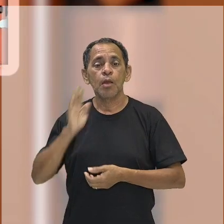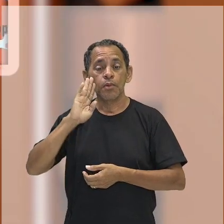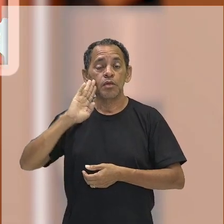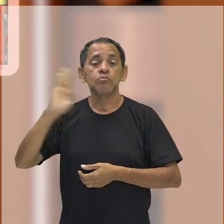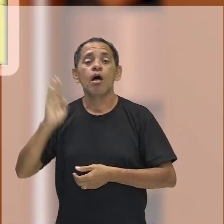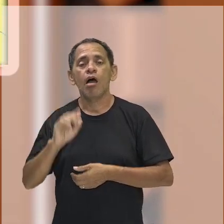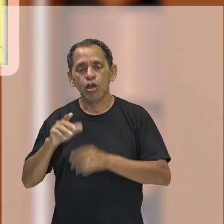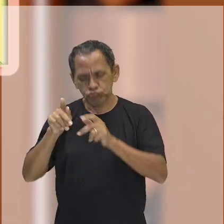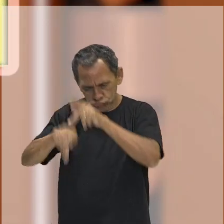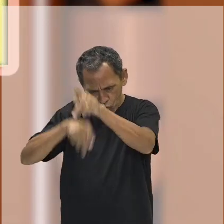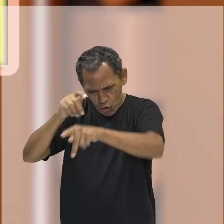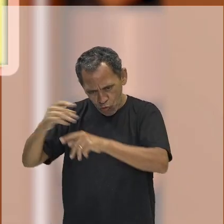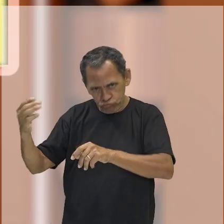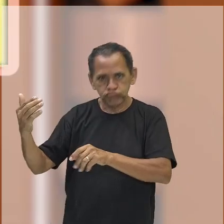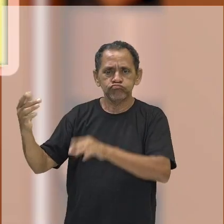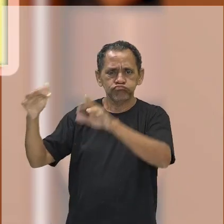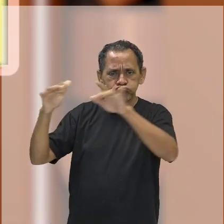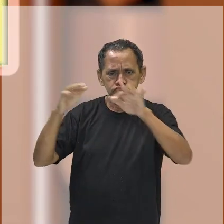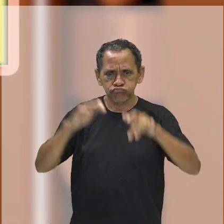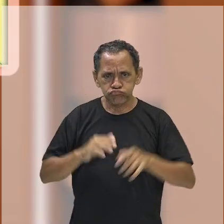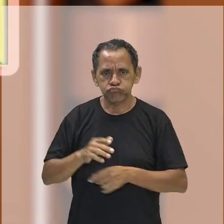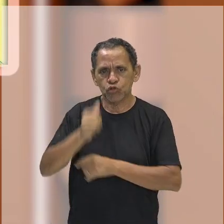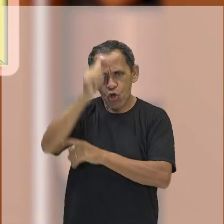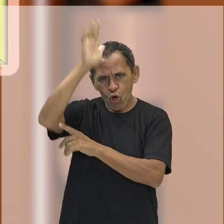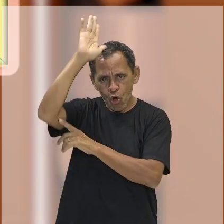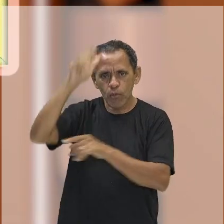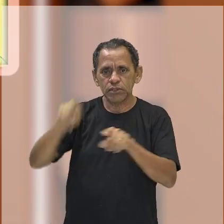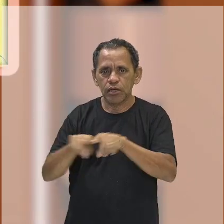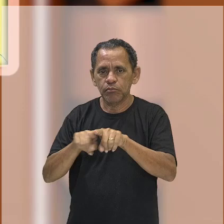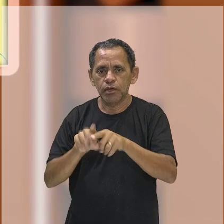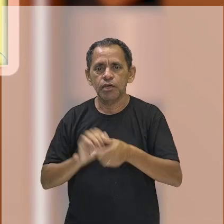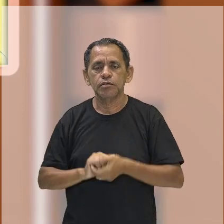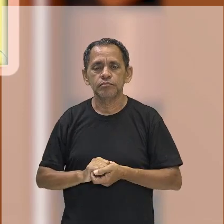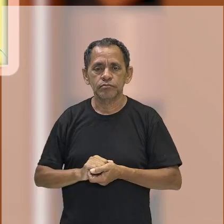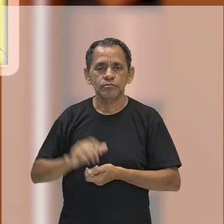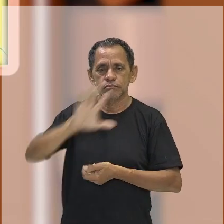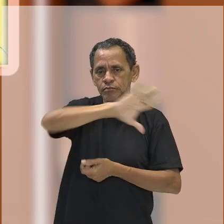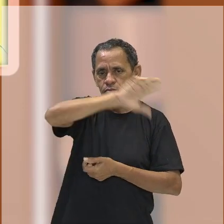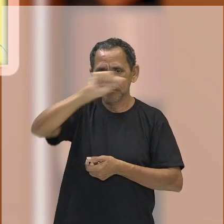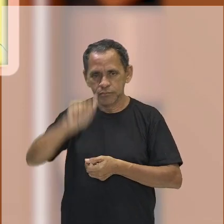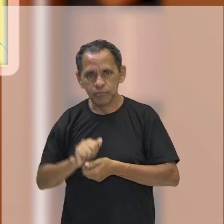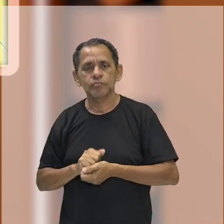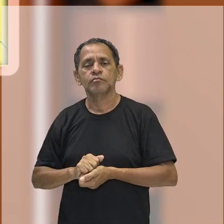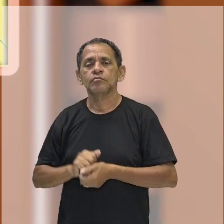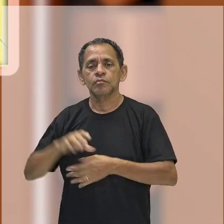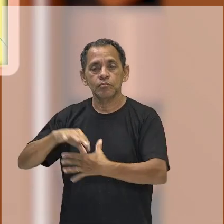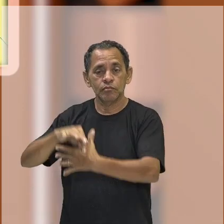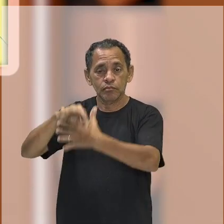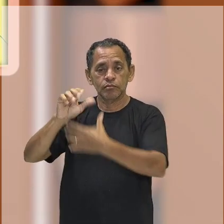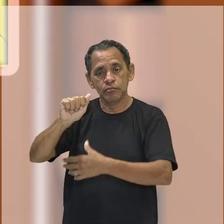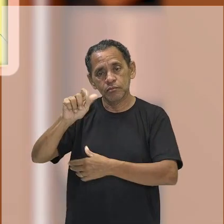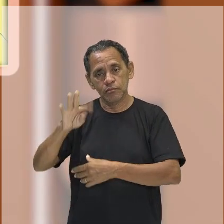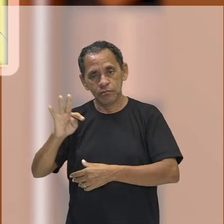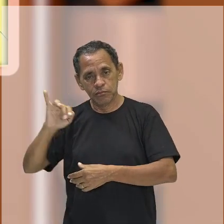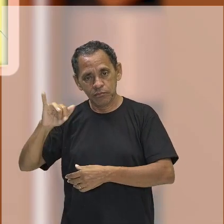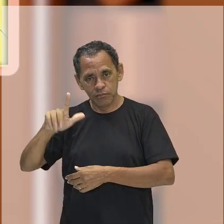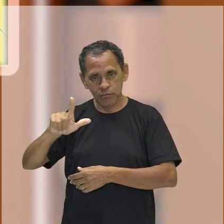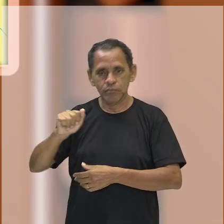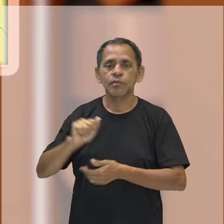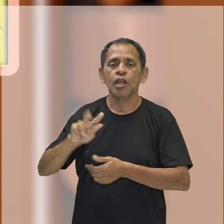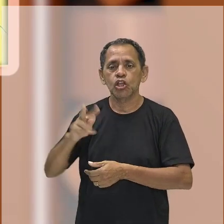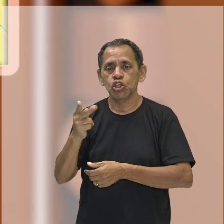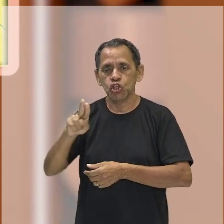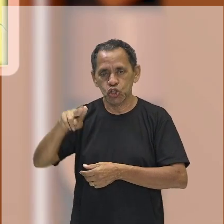Romano. Hunos, povos de origem asiática liderados por Átila. Sob sua liderança, os hunos